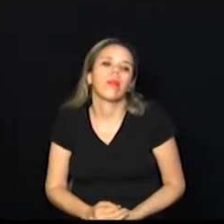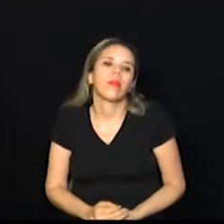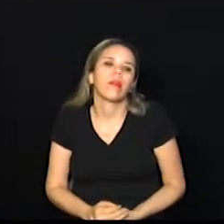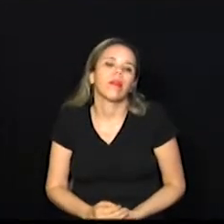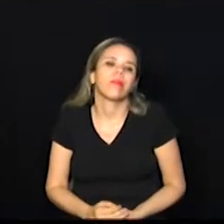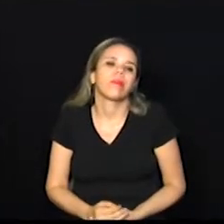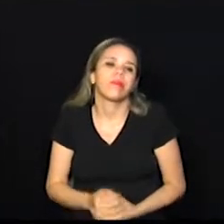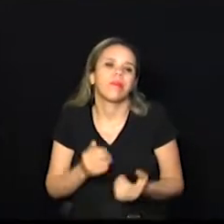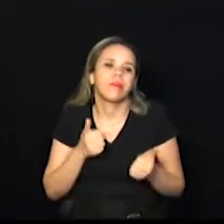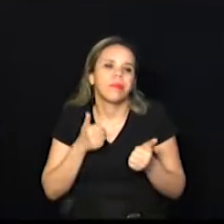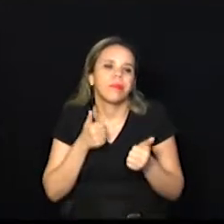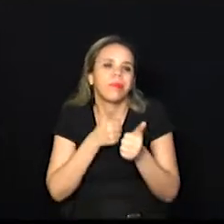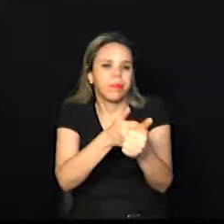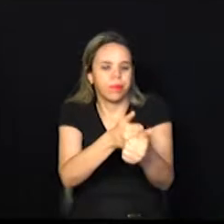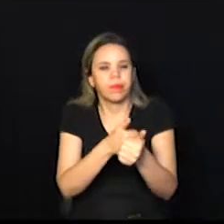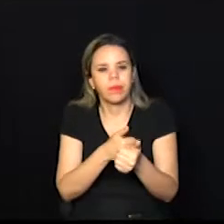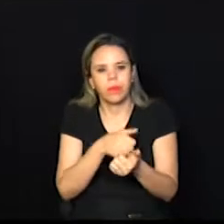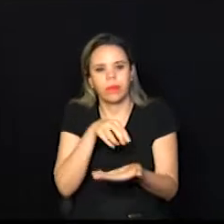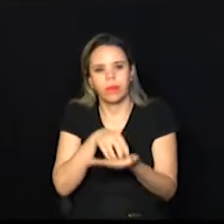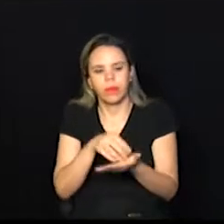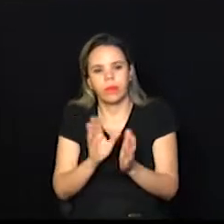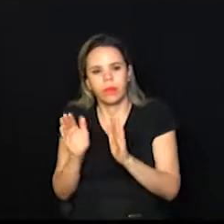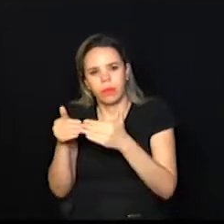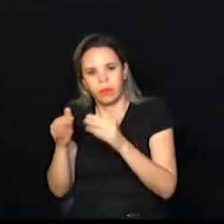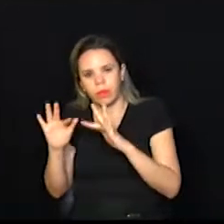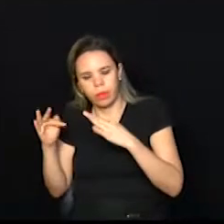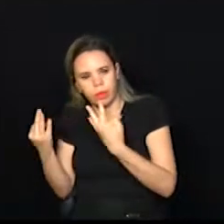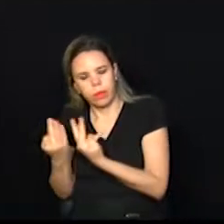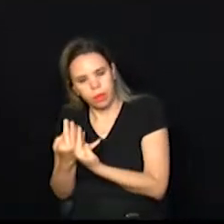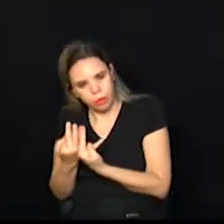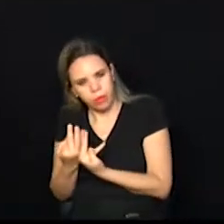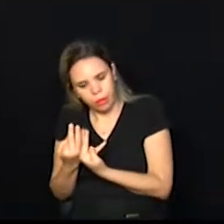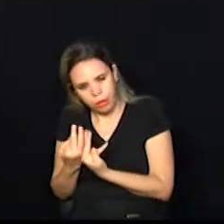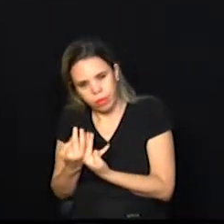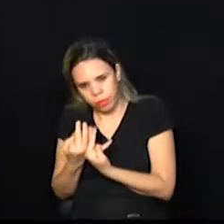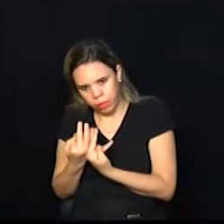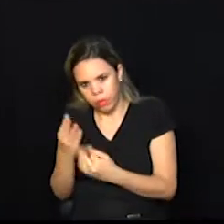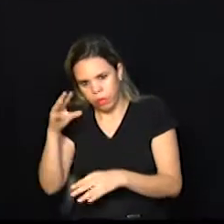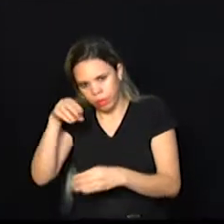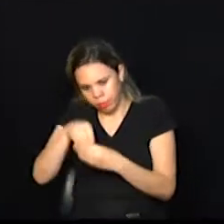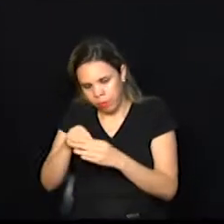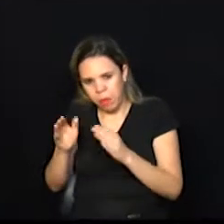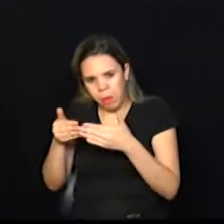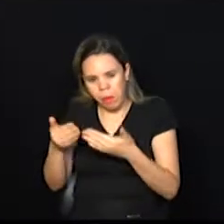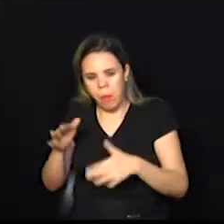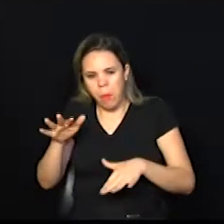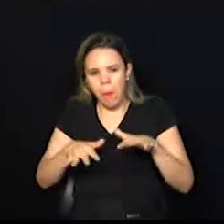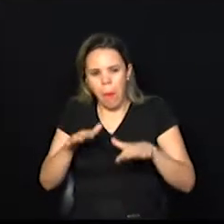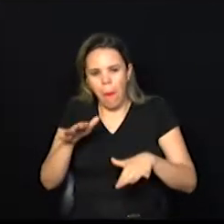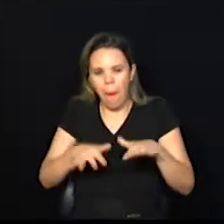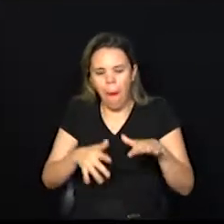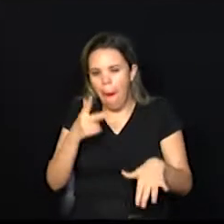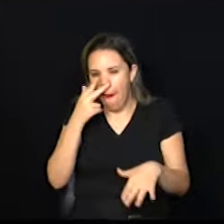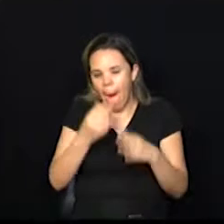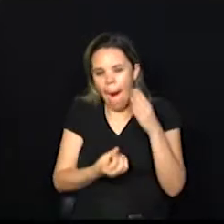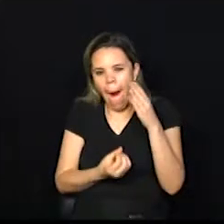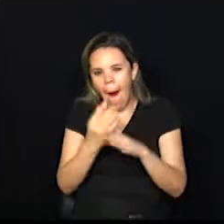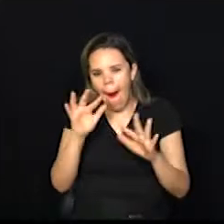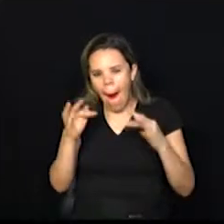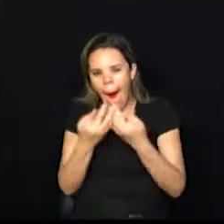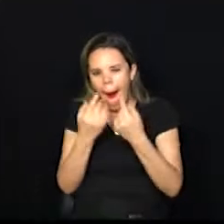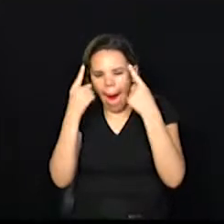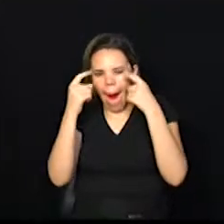O acompanhamento dos CREAS tem foco na família, então, assim, a gente faz. E dentro desse foco, muitas vezes é que aparece a violência de